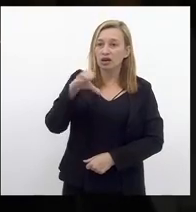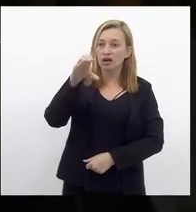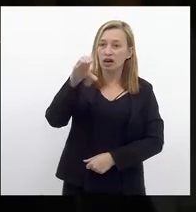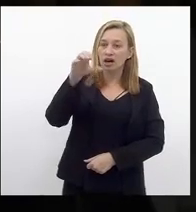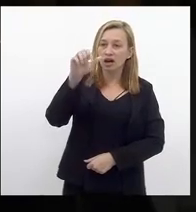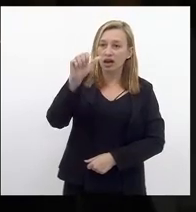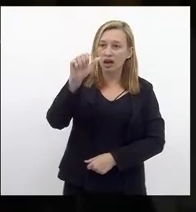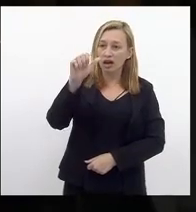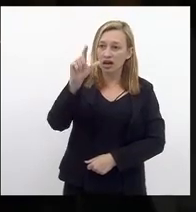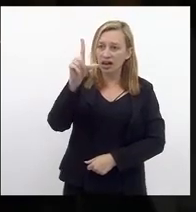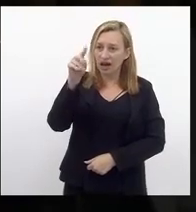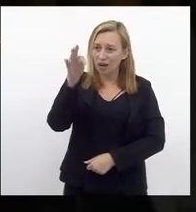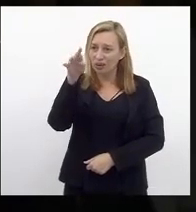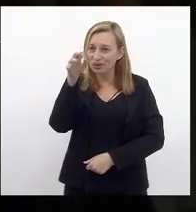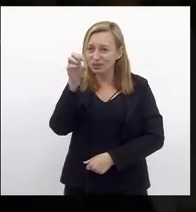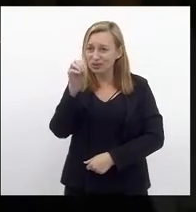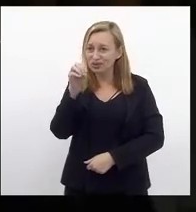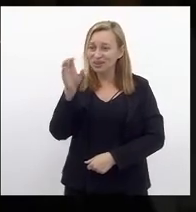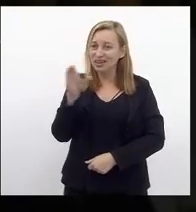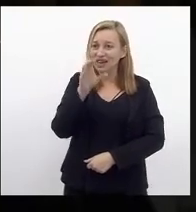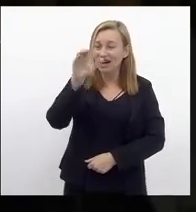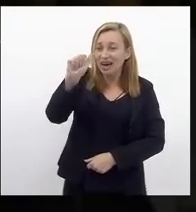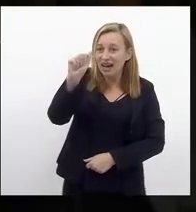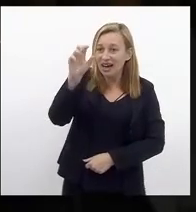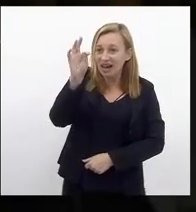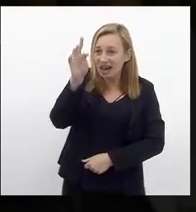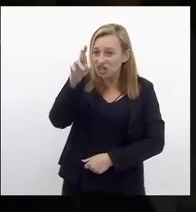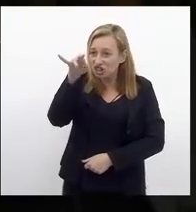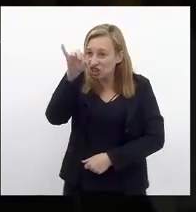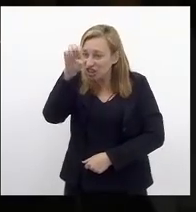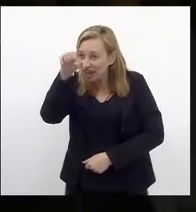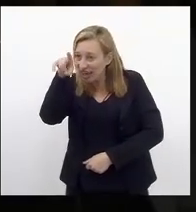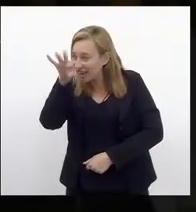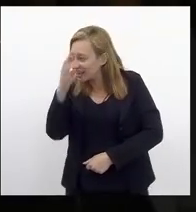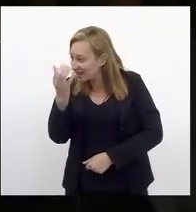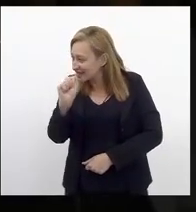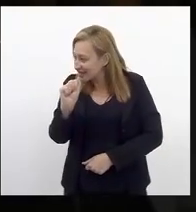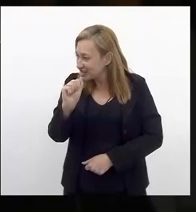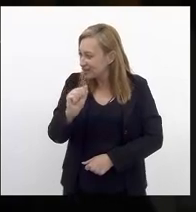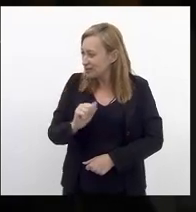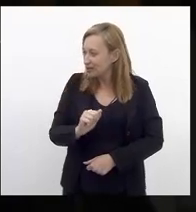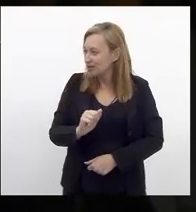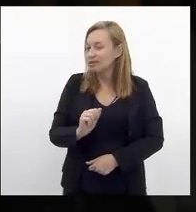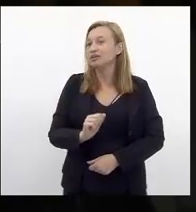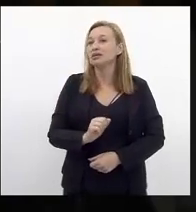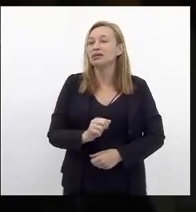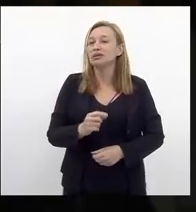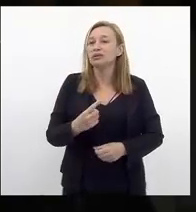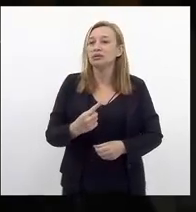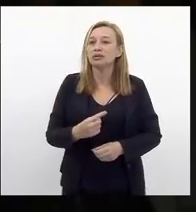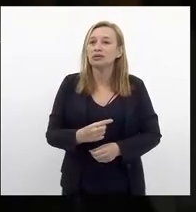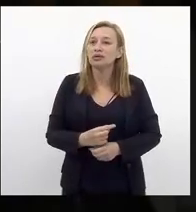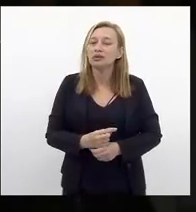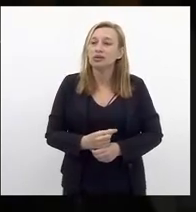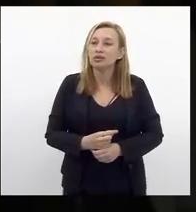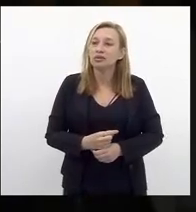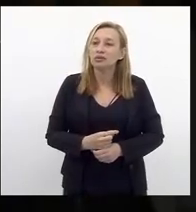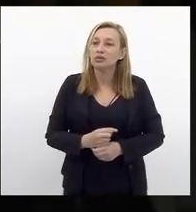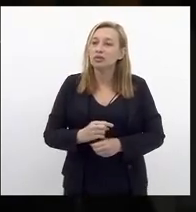Castanheira porque ele abriga todos os seus aliados dentro da máquina pública